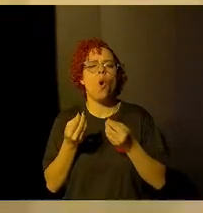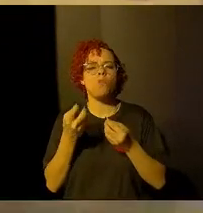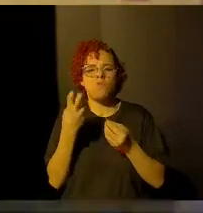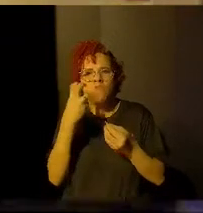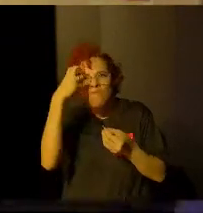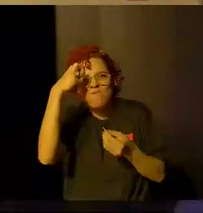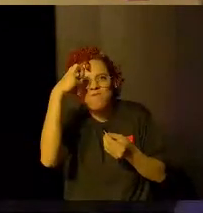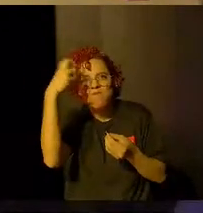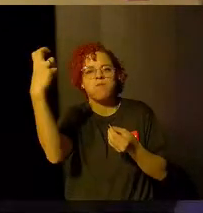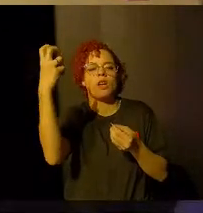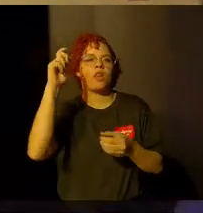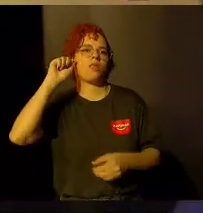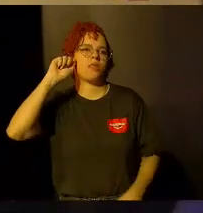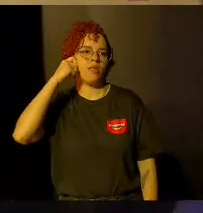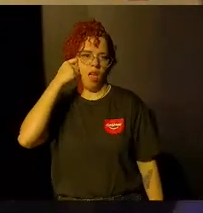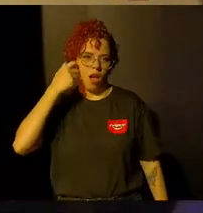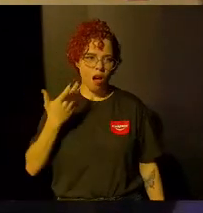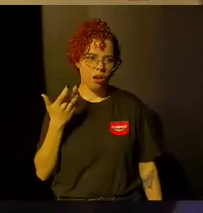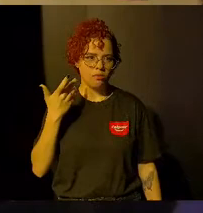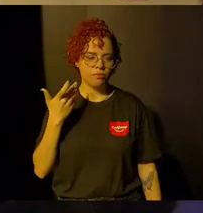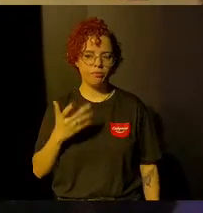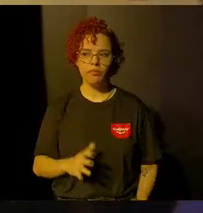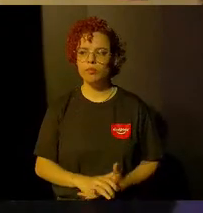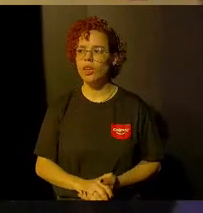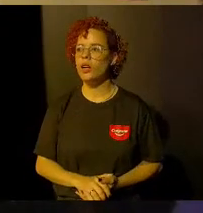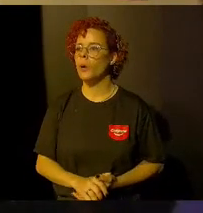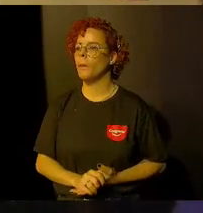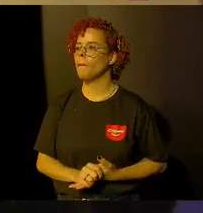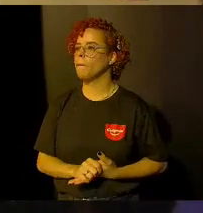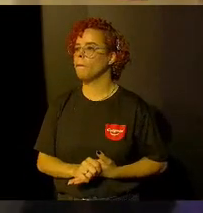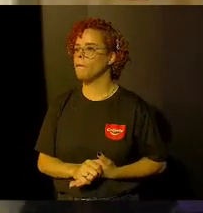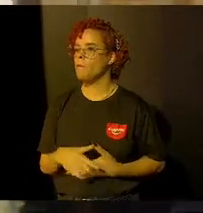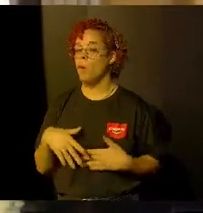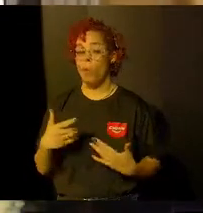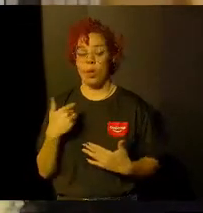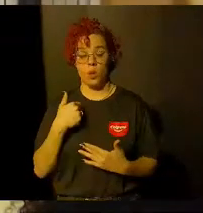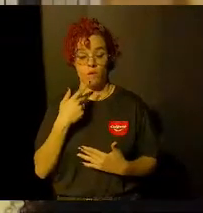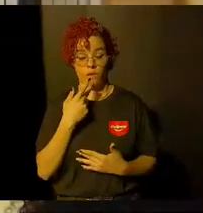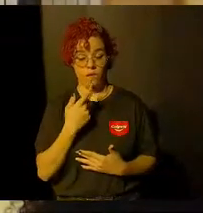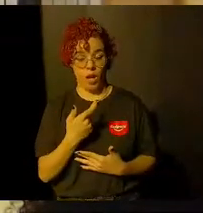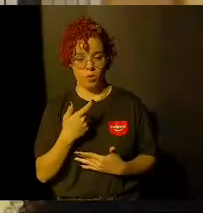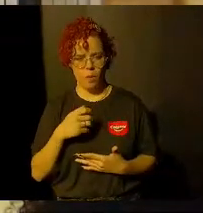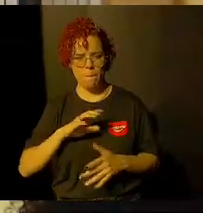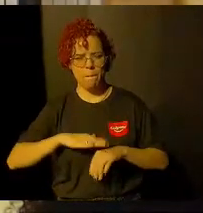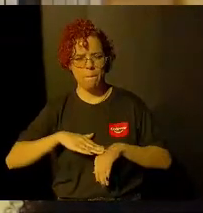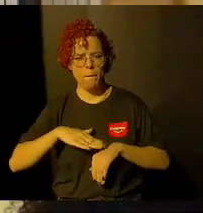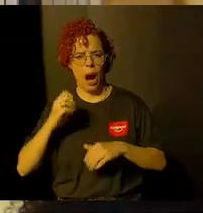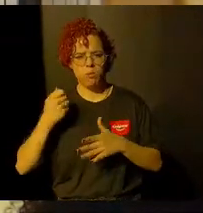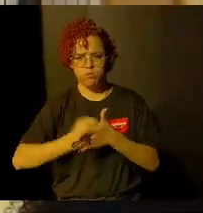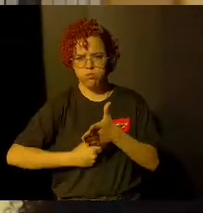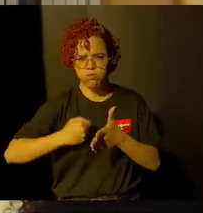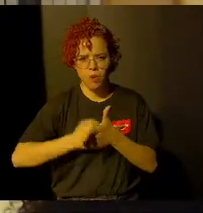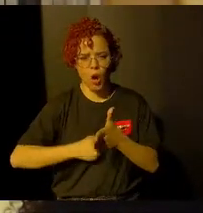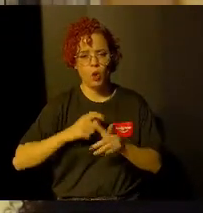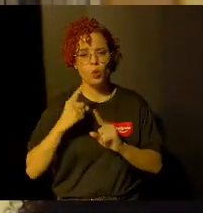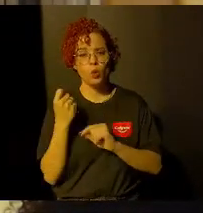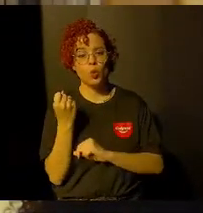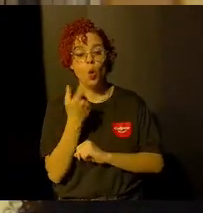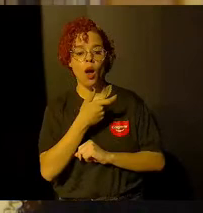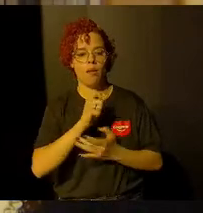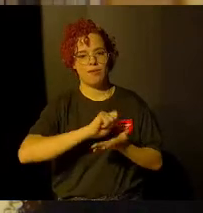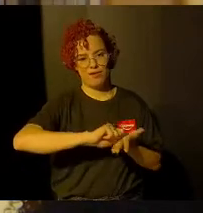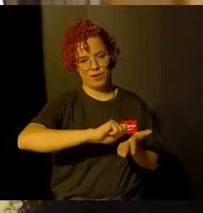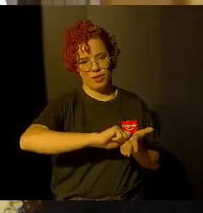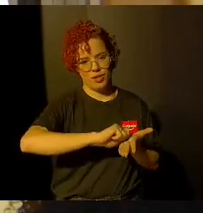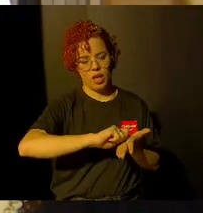Negra sim e quando eu digo que eu sou mais ativista do que escritora não é que eu digo que